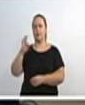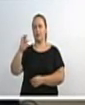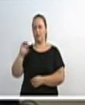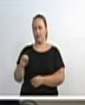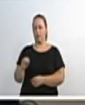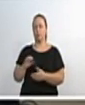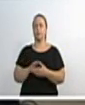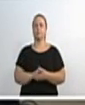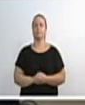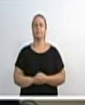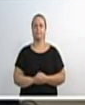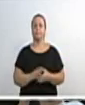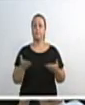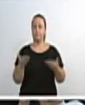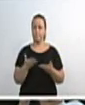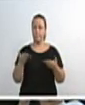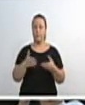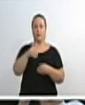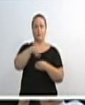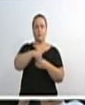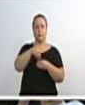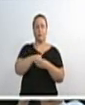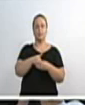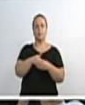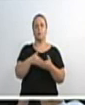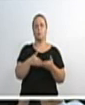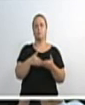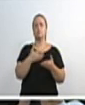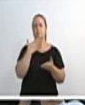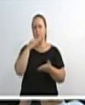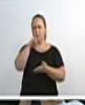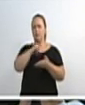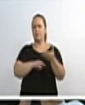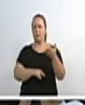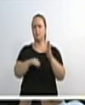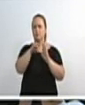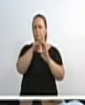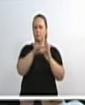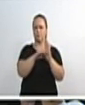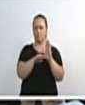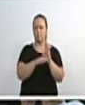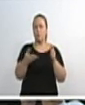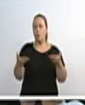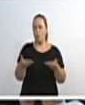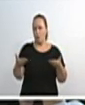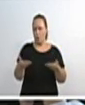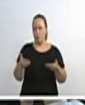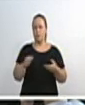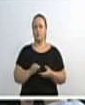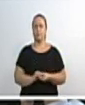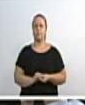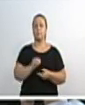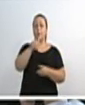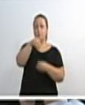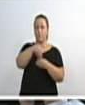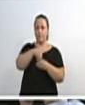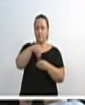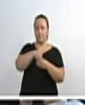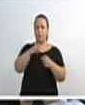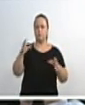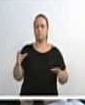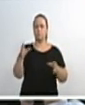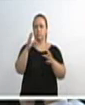Vamos, portanto, à votação dos requerimentos constantes na ordem do dia, requerimentos que serão votados de forma